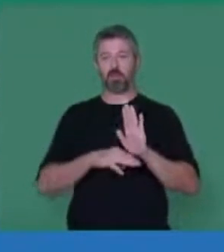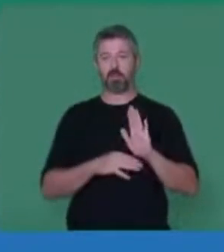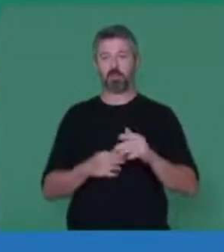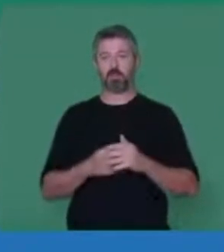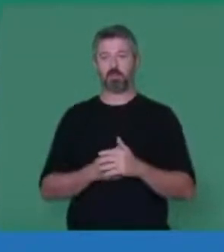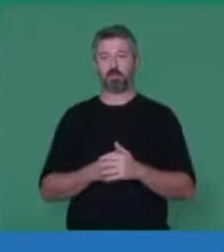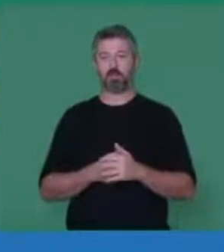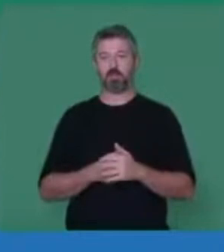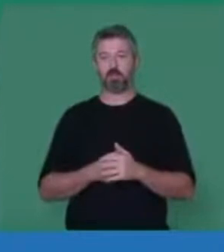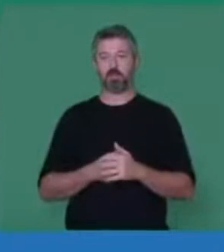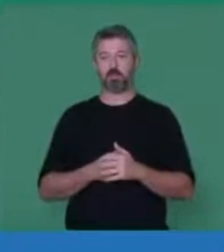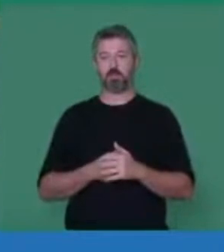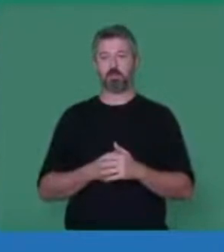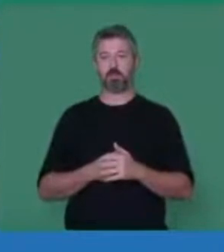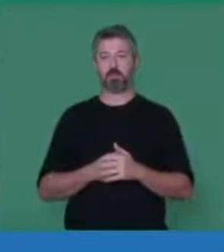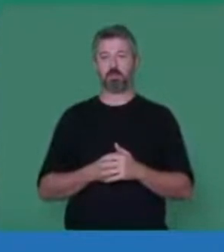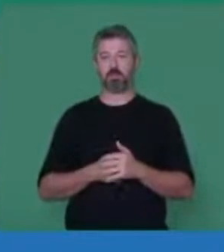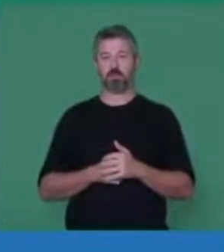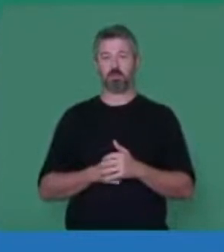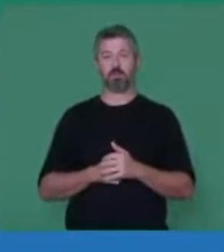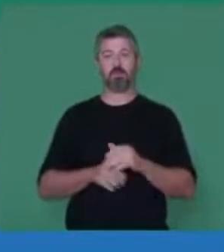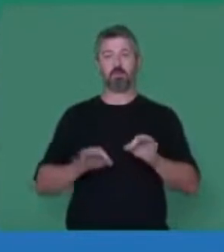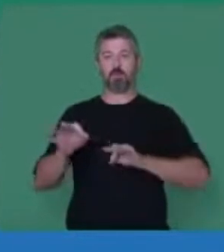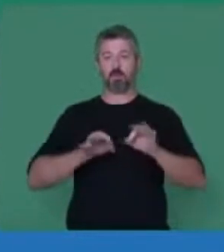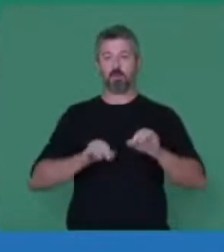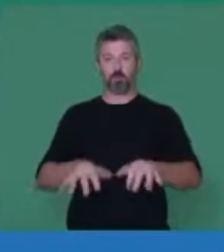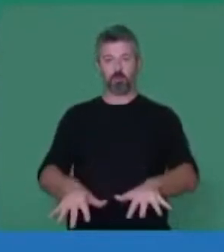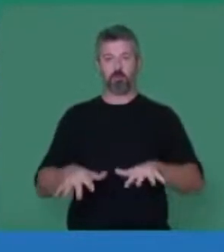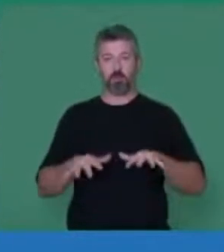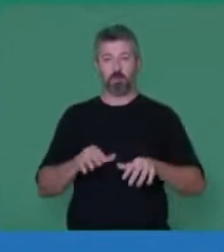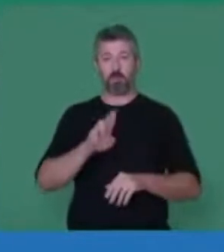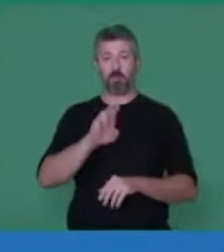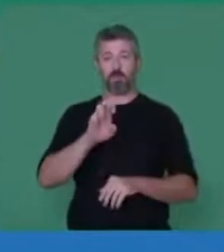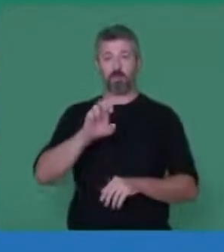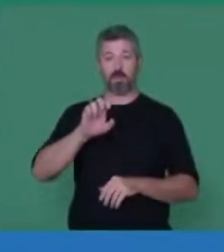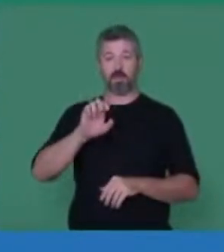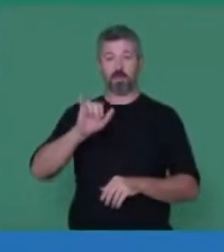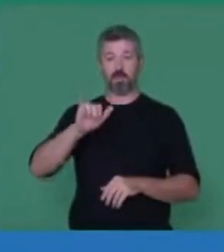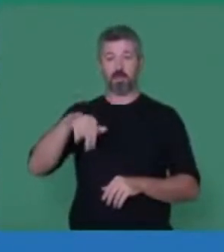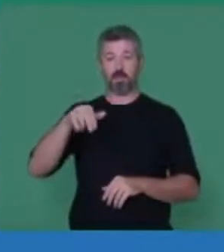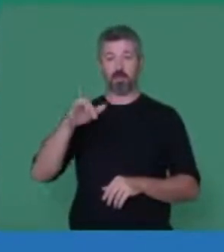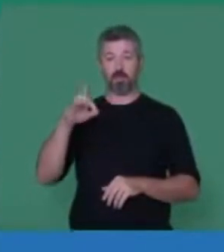vamos restabelecer a ordem no plenário. Deputado Reinoldi Stefani.